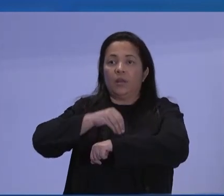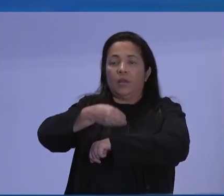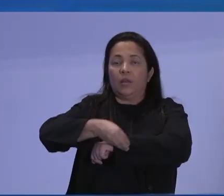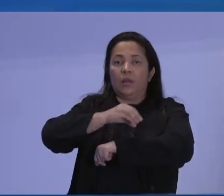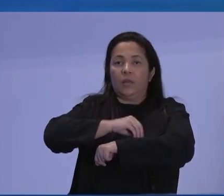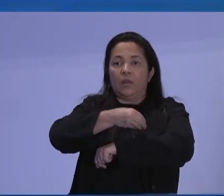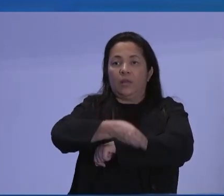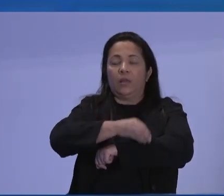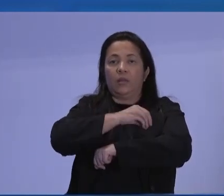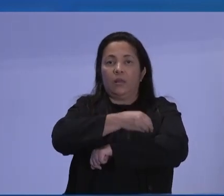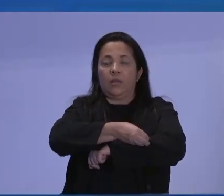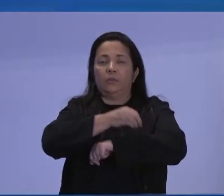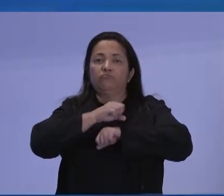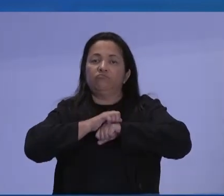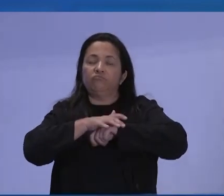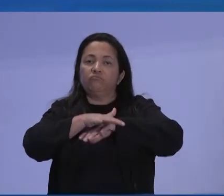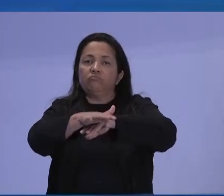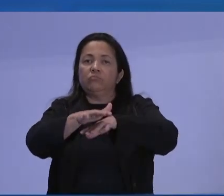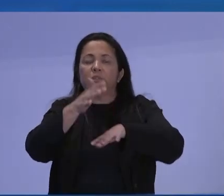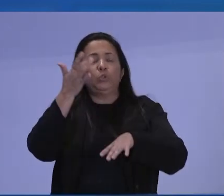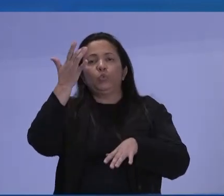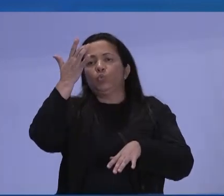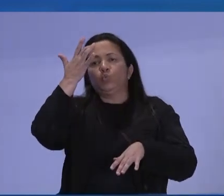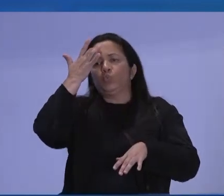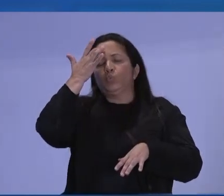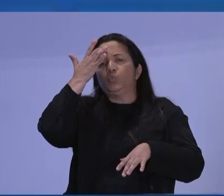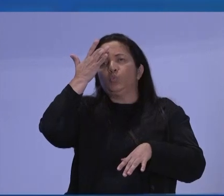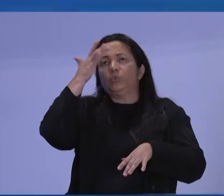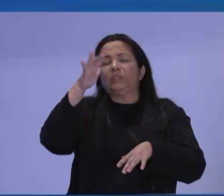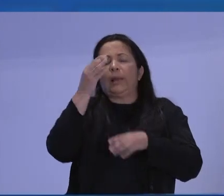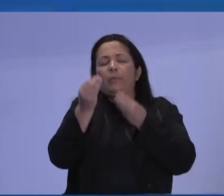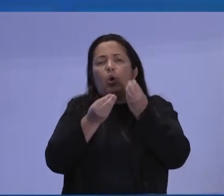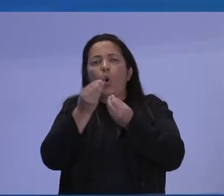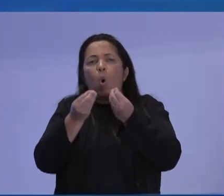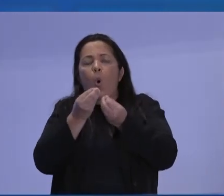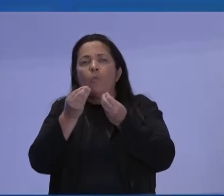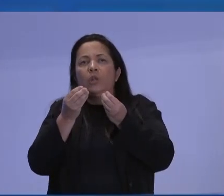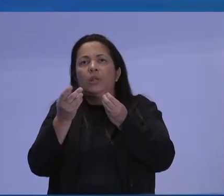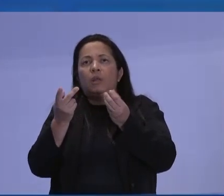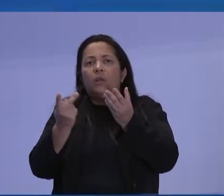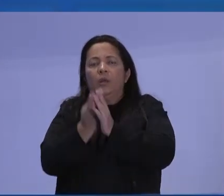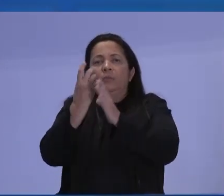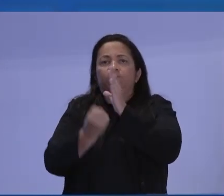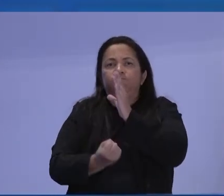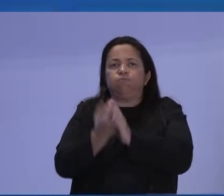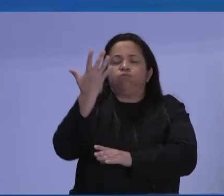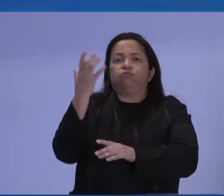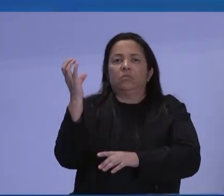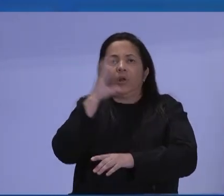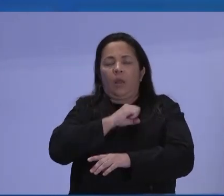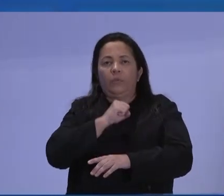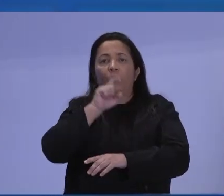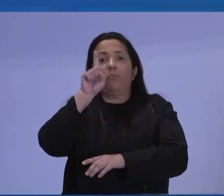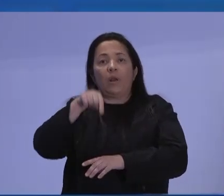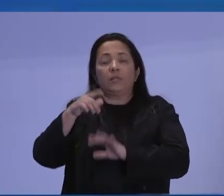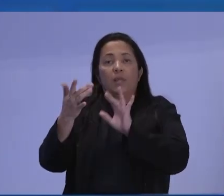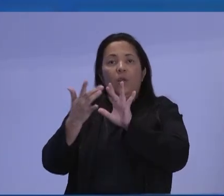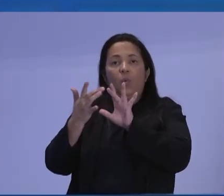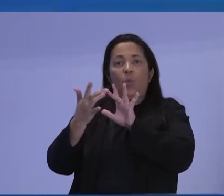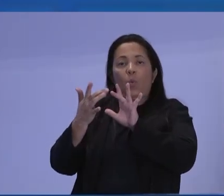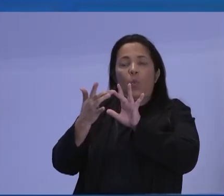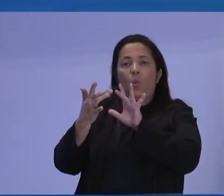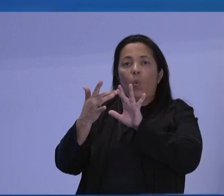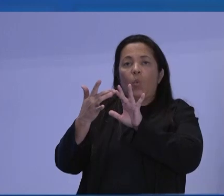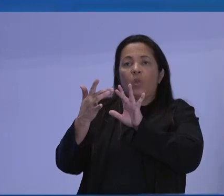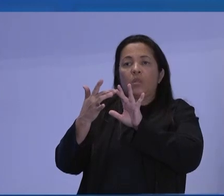se sabe ao certo como ela ocorre, mas ela é pelo contato próximo, certo? Então, quando a gente recebe um